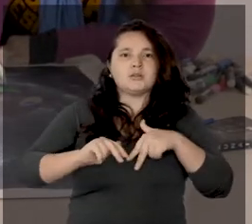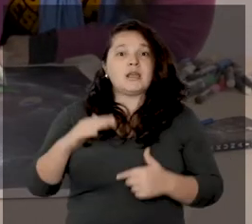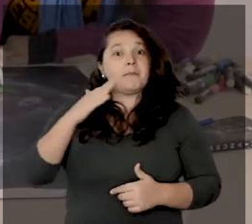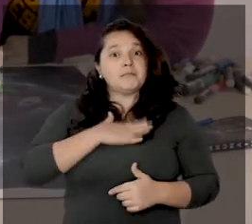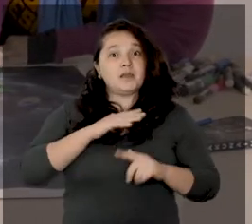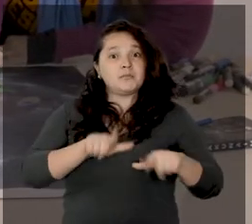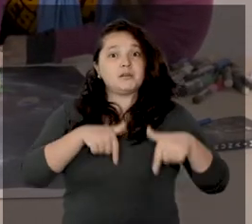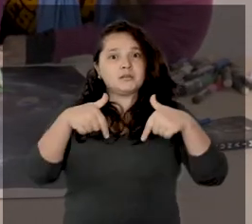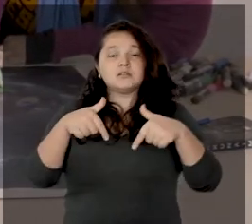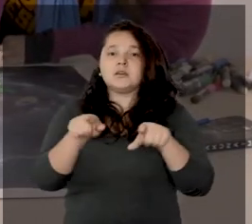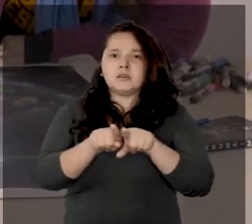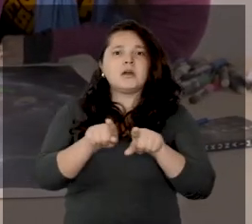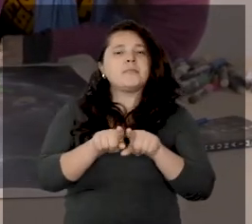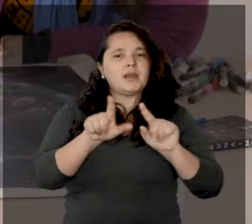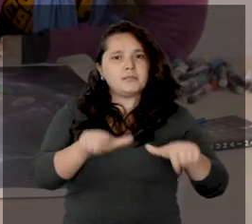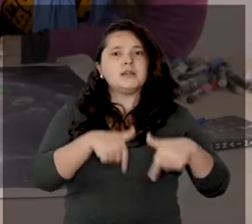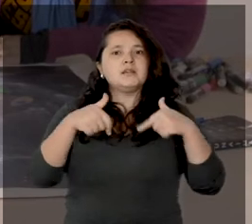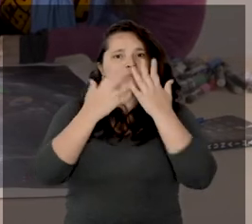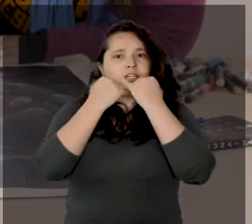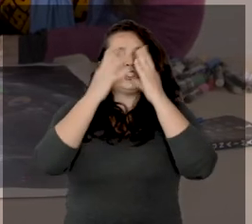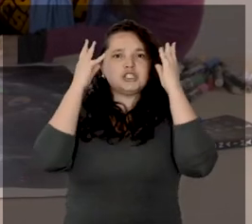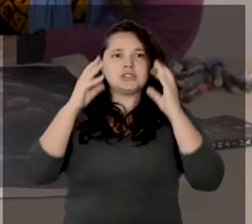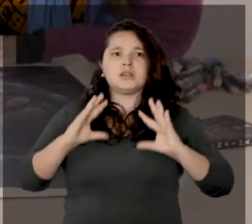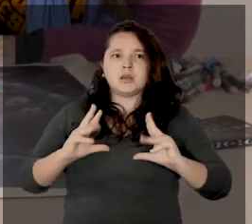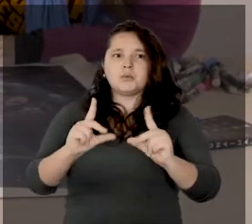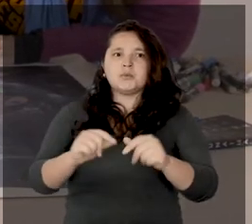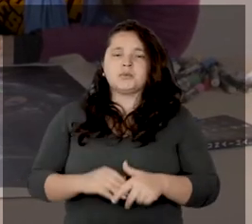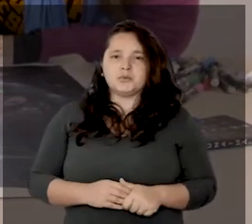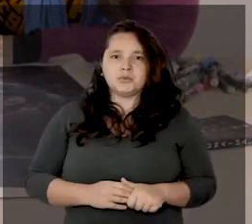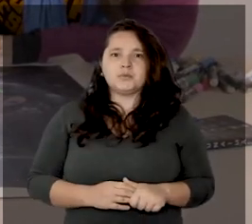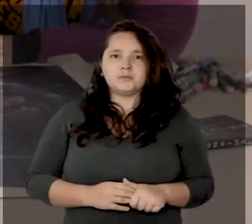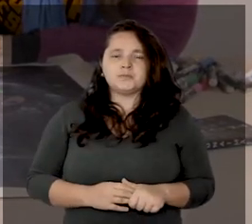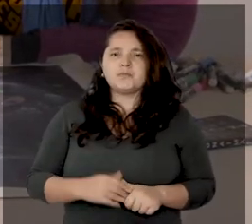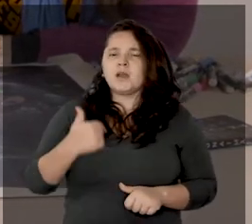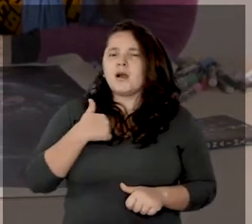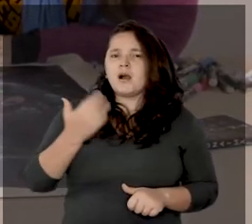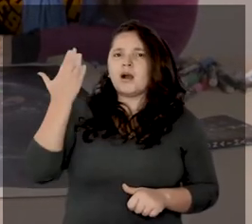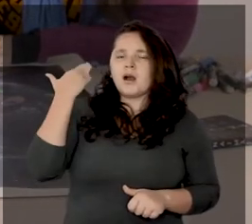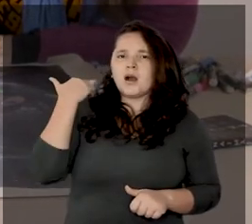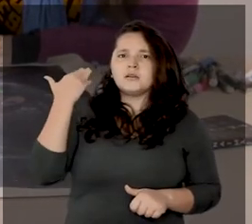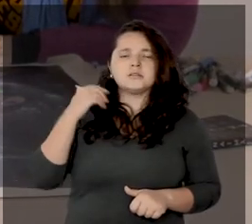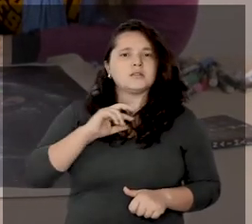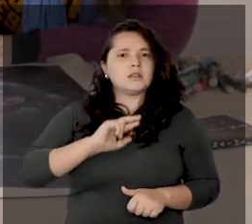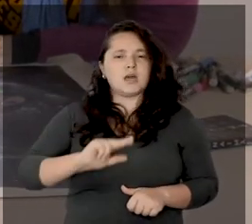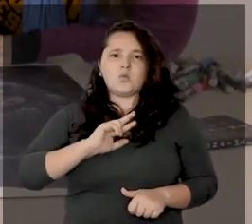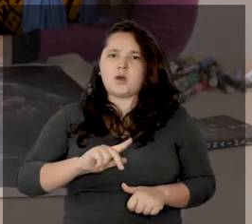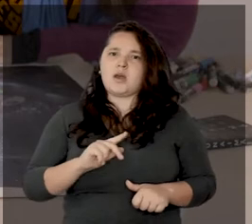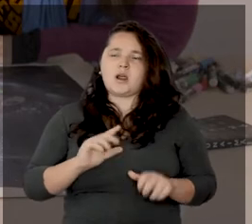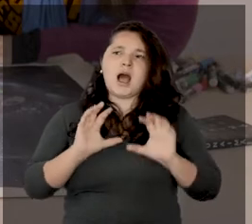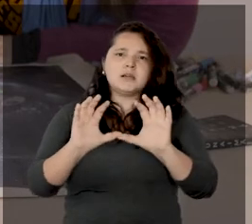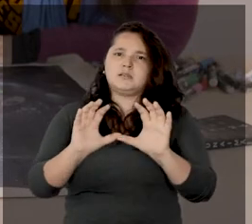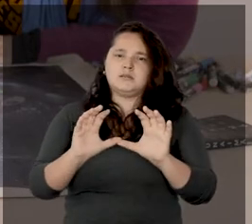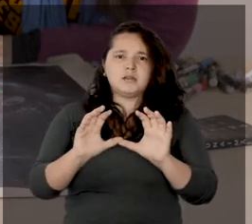todos nós, assim. Isso até então, na época, não era uma questão, né? Isso não era, nunca